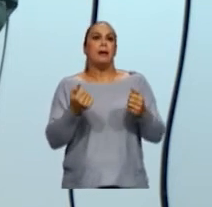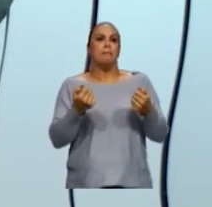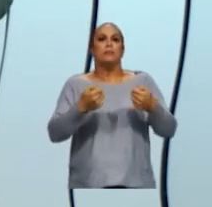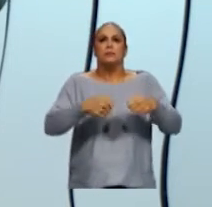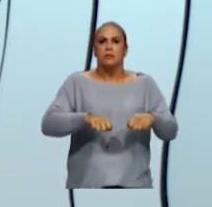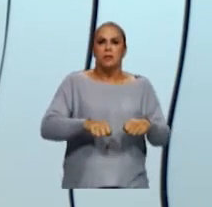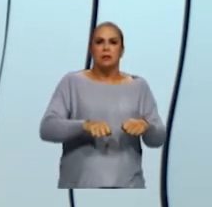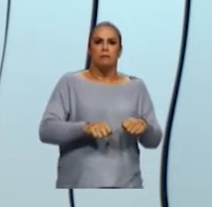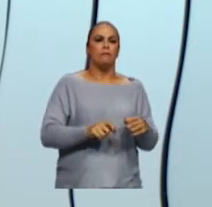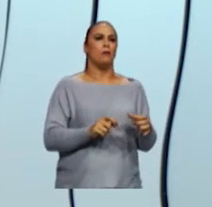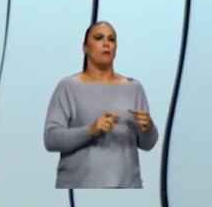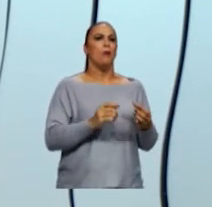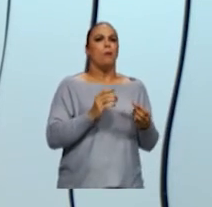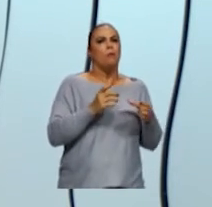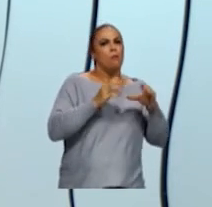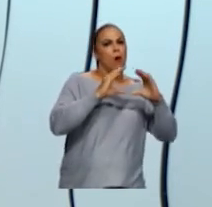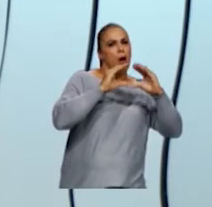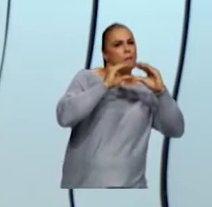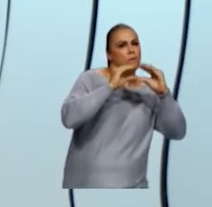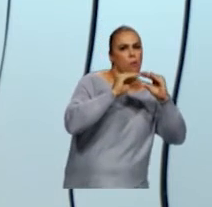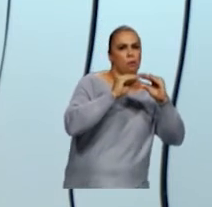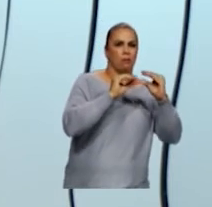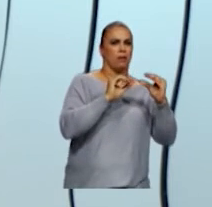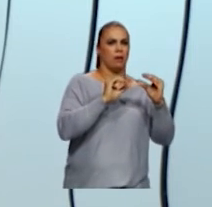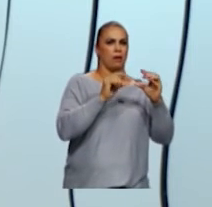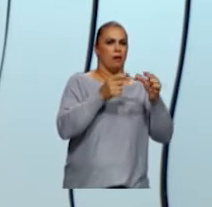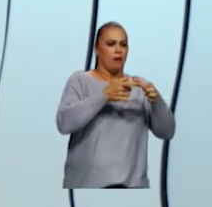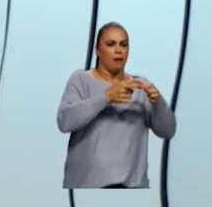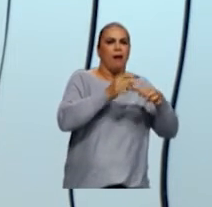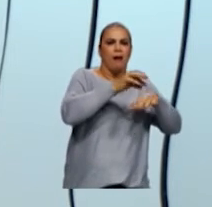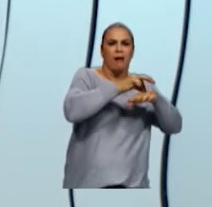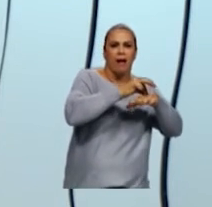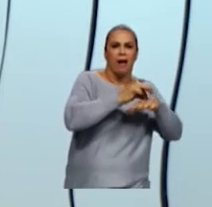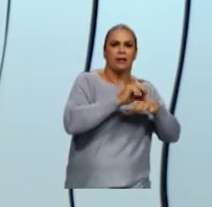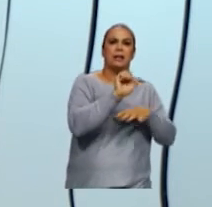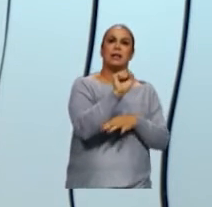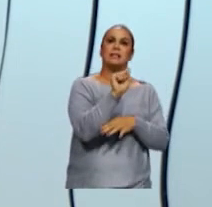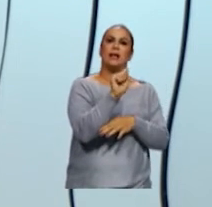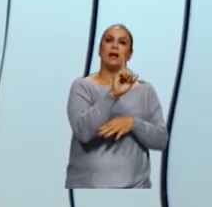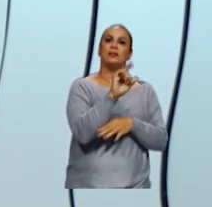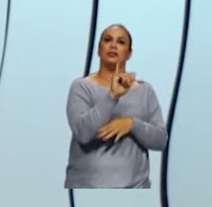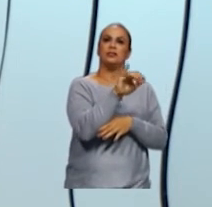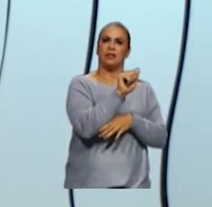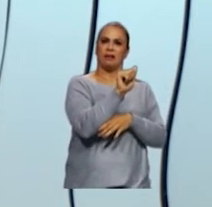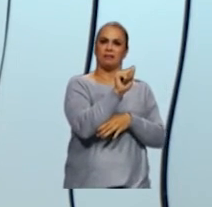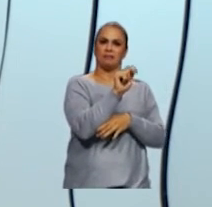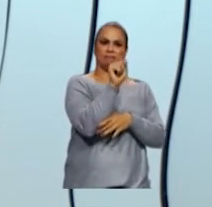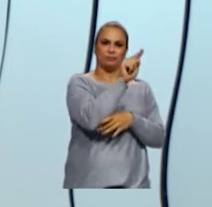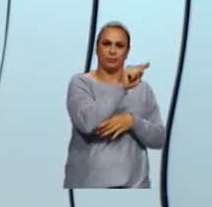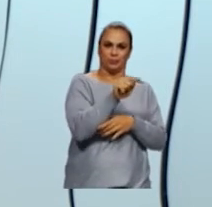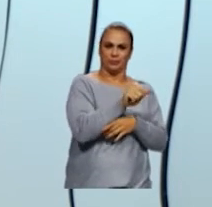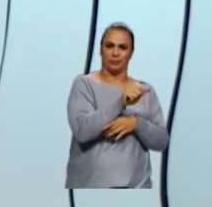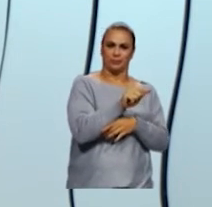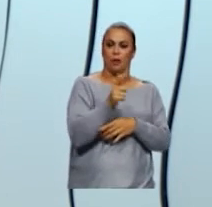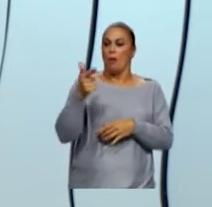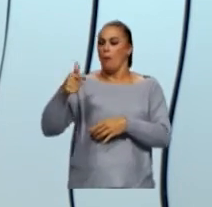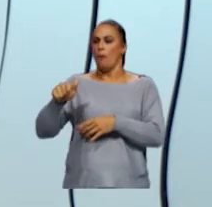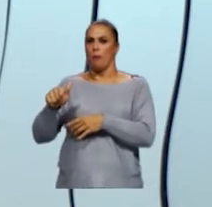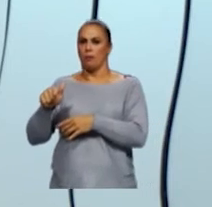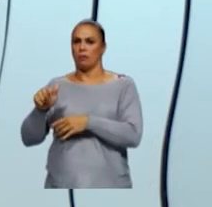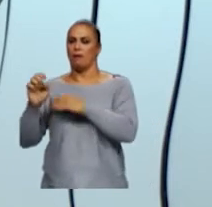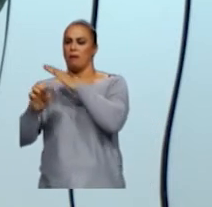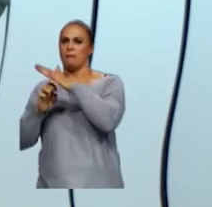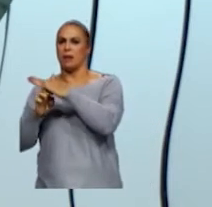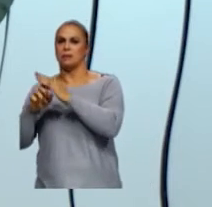da Sadia e da Perdigão, e uma podia fazer, por exemplo, uma promoção diferente da outra, hoje as